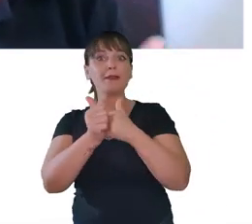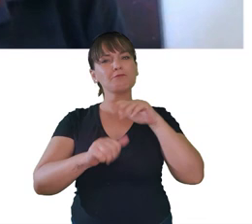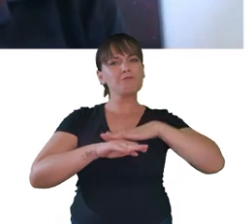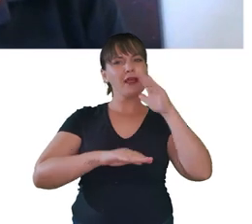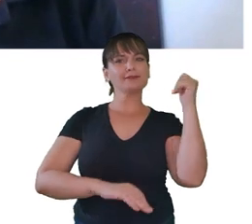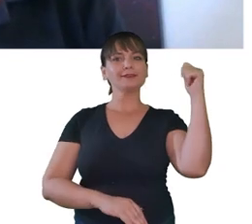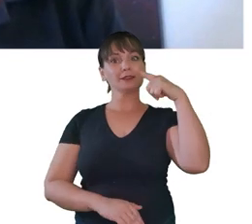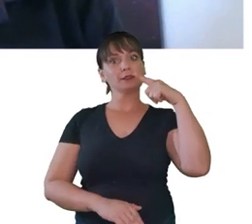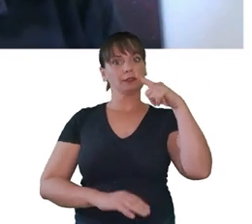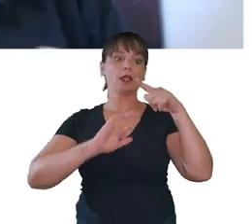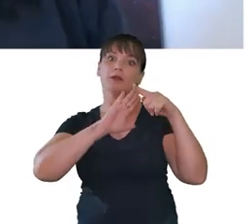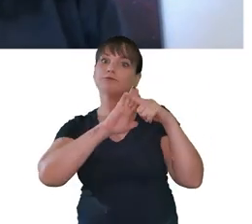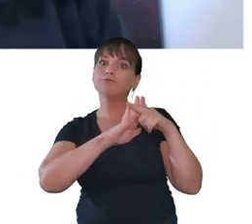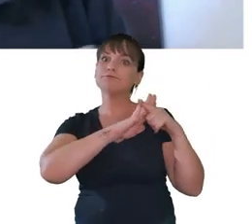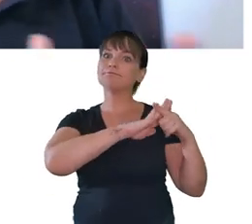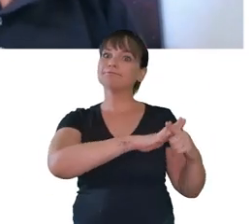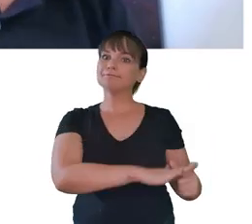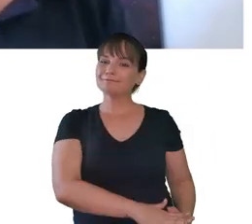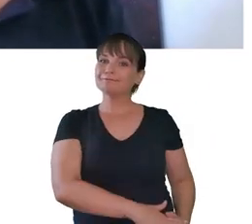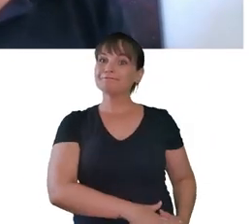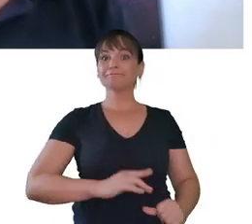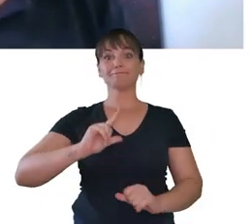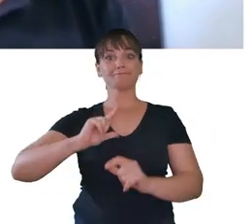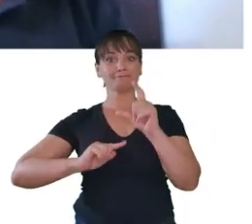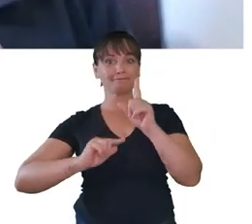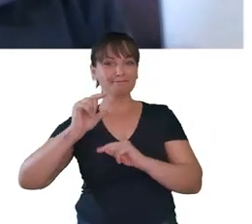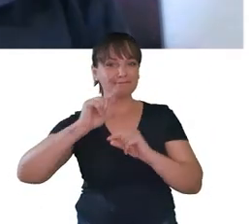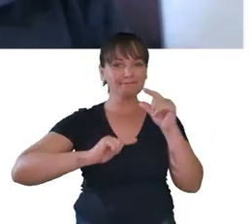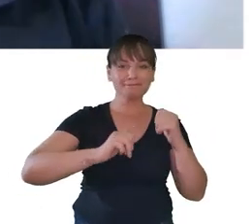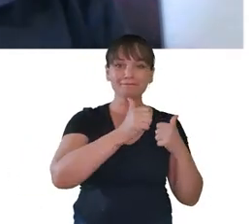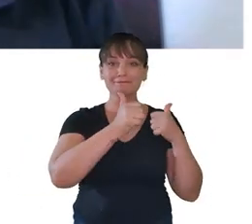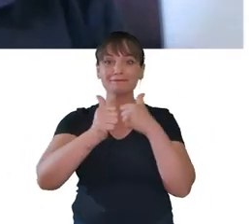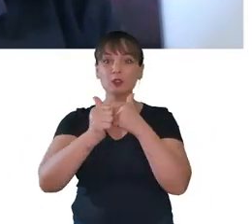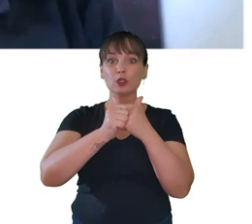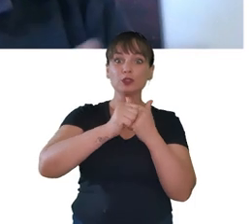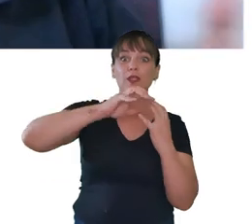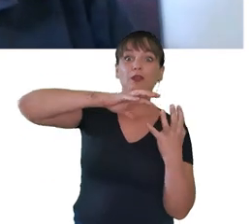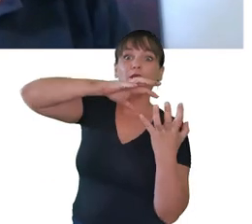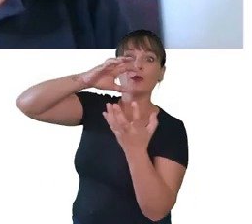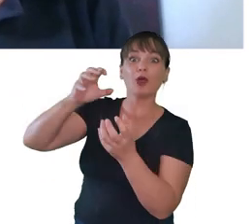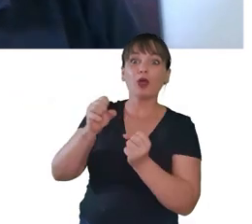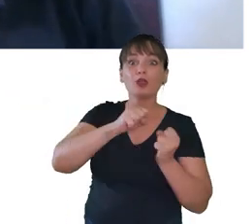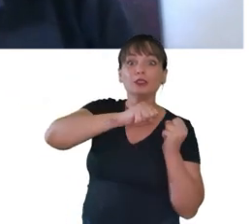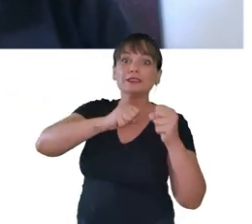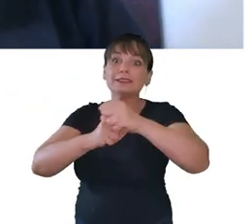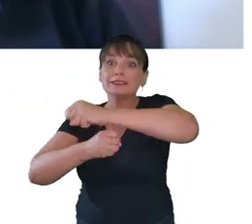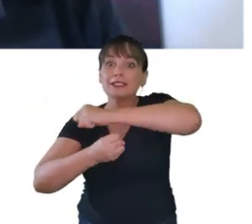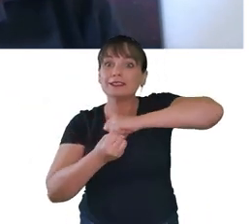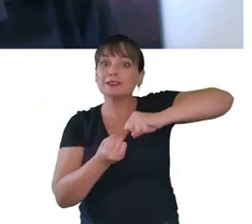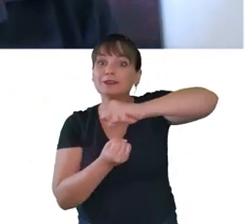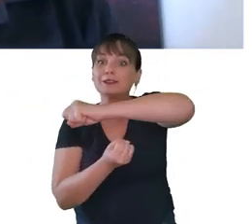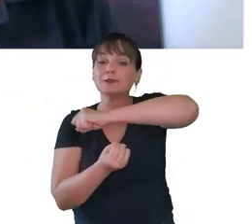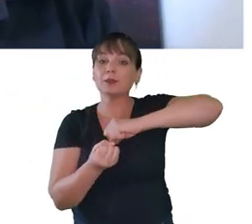Ela é a mais próxima de nós. Tirando o nosso Sol, a estrela mais próxima do sistema solar,